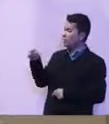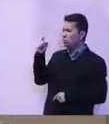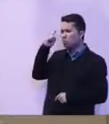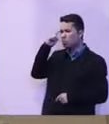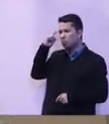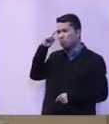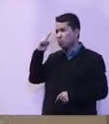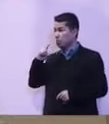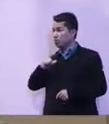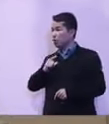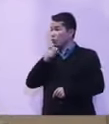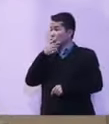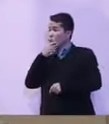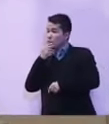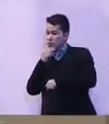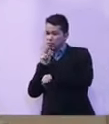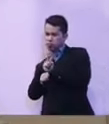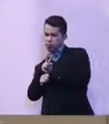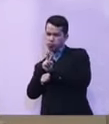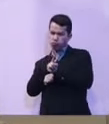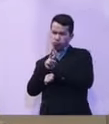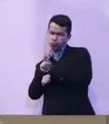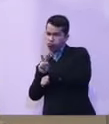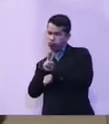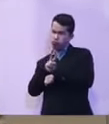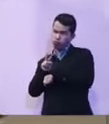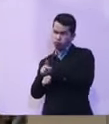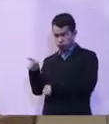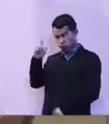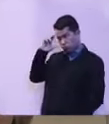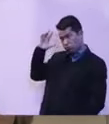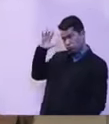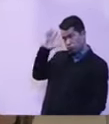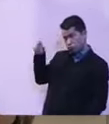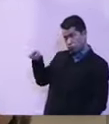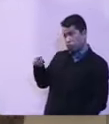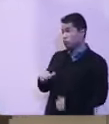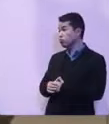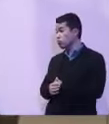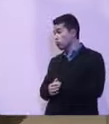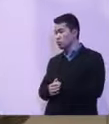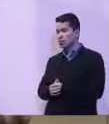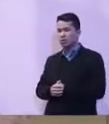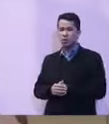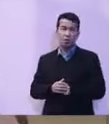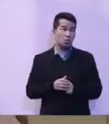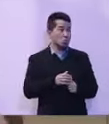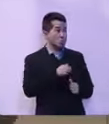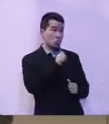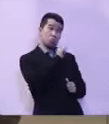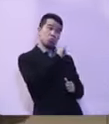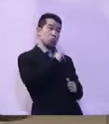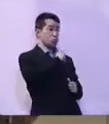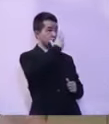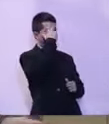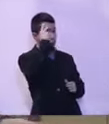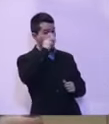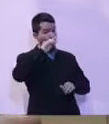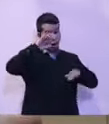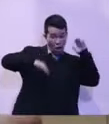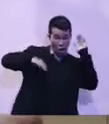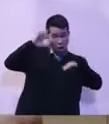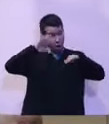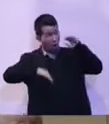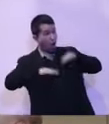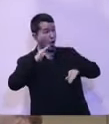que essa pessoa faz? Ela diz: bom, se alguém cair na piscina e começar a se afogar, ele vai se jogar